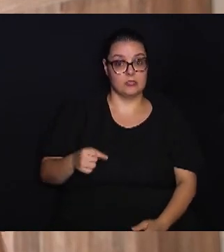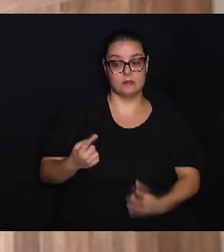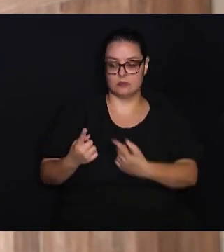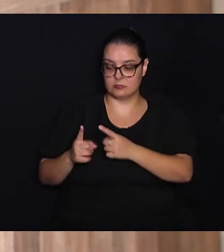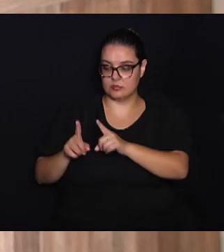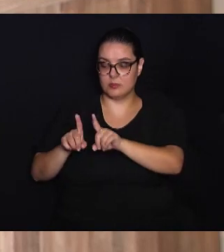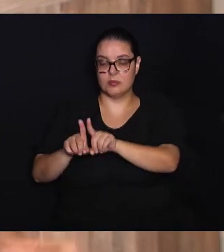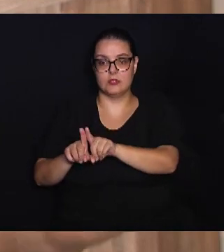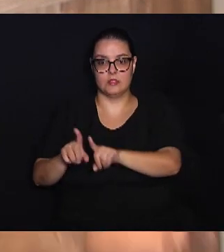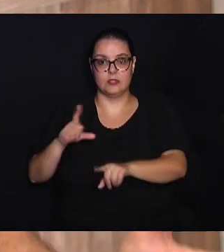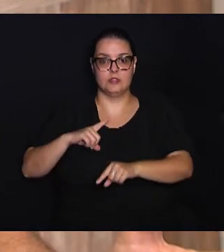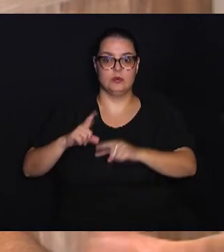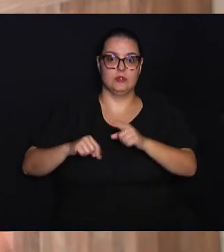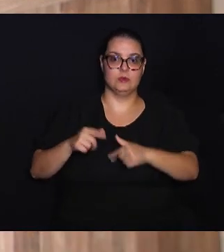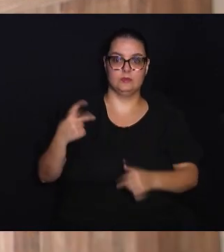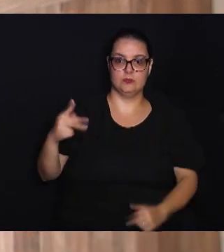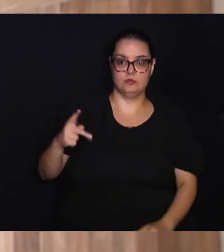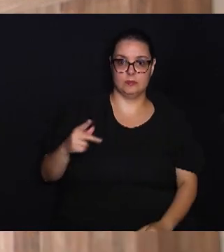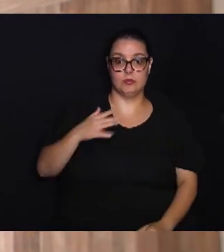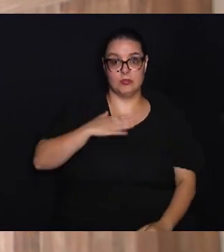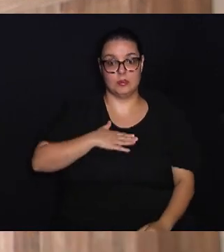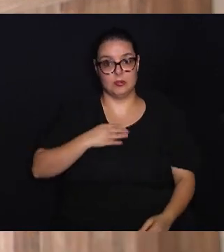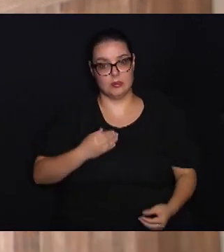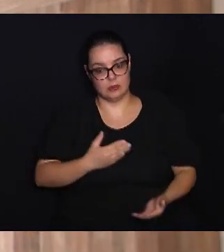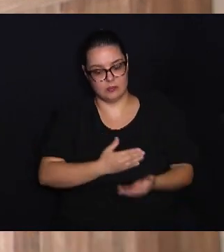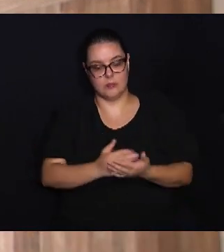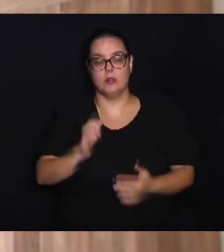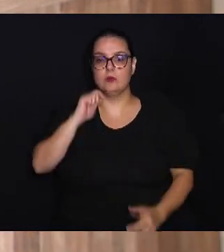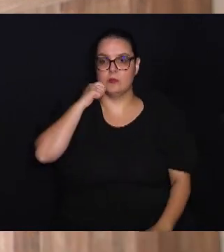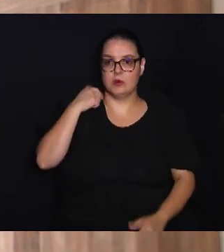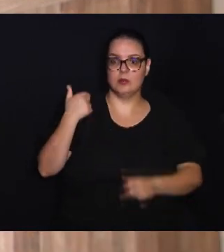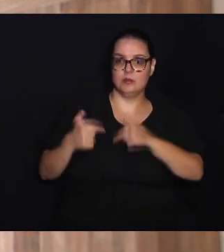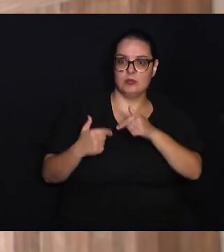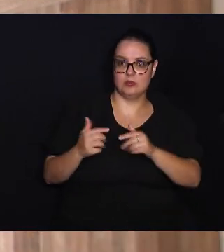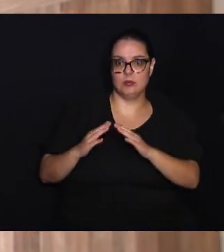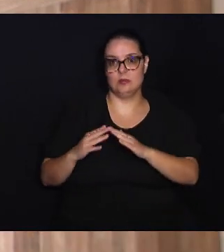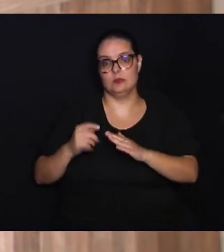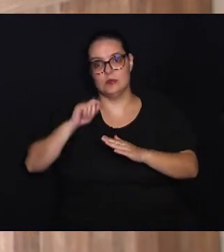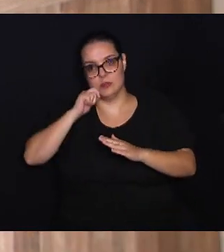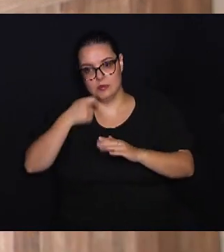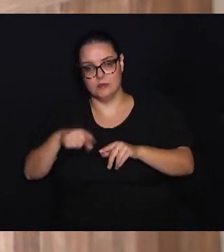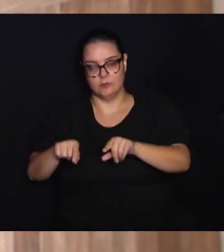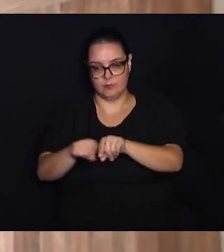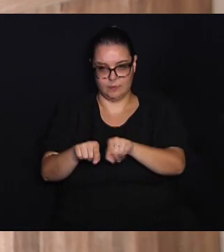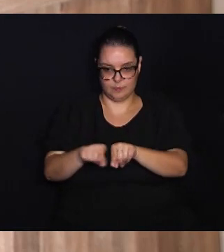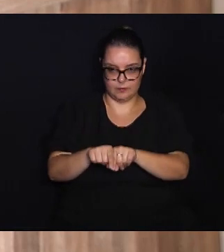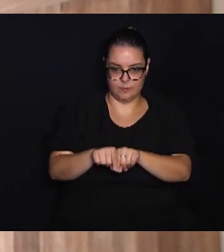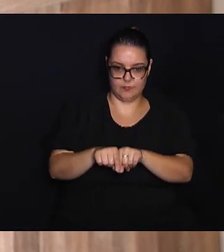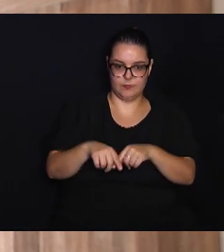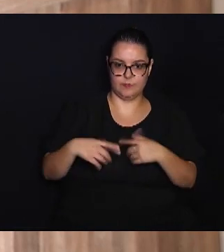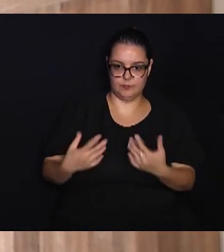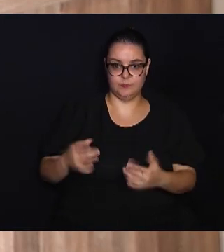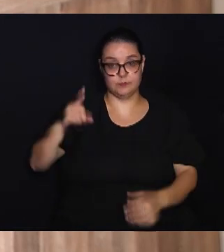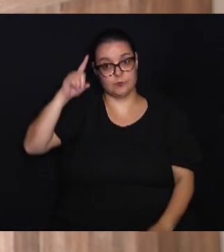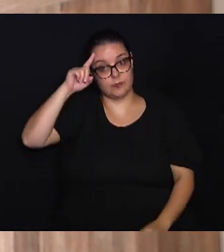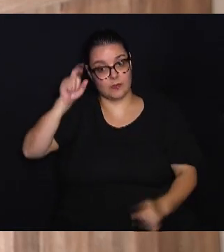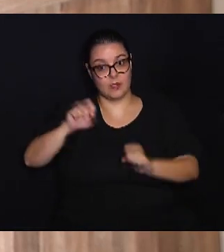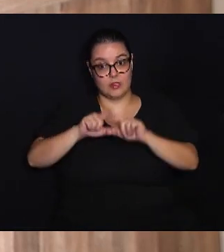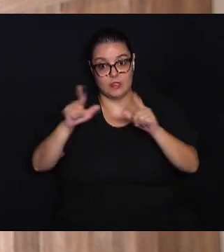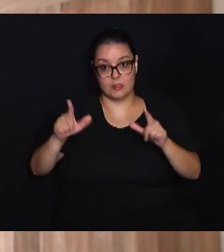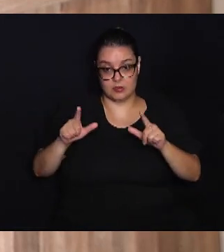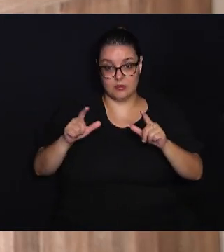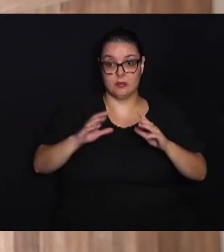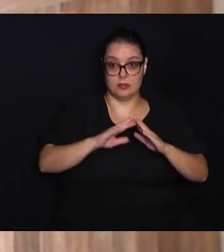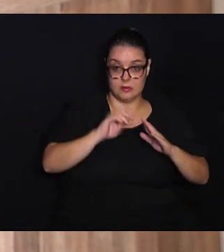fizemos uma parceria ele tinha o produto dele e eu entrei com meus pães trabalhando numa padaria também então durante o dia eu